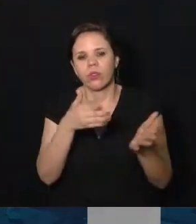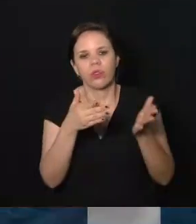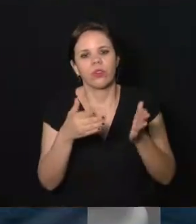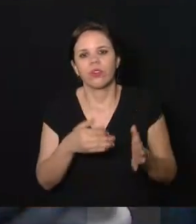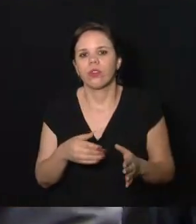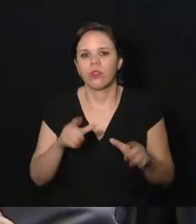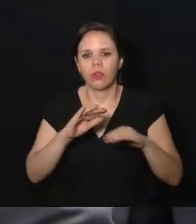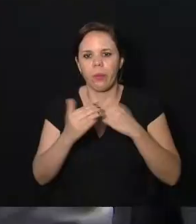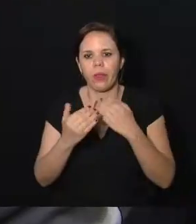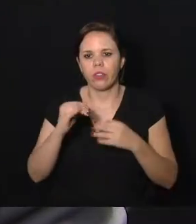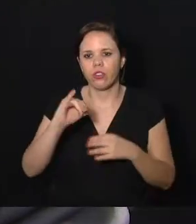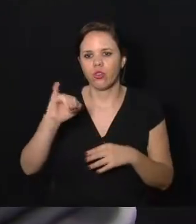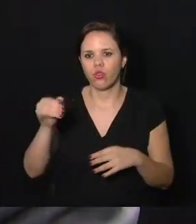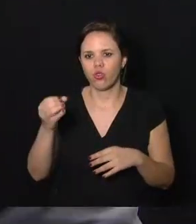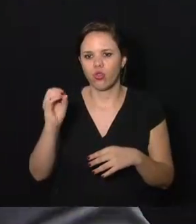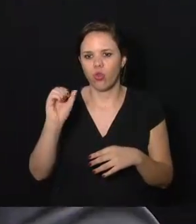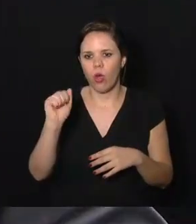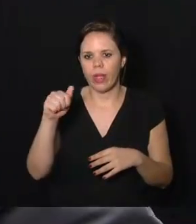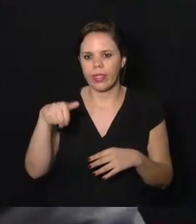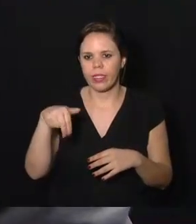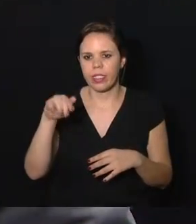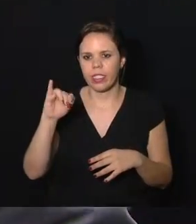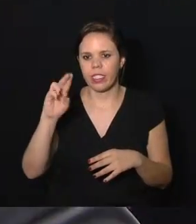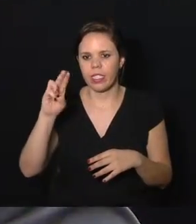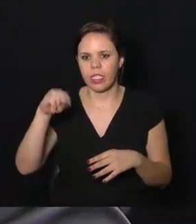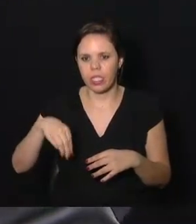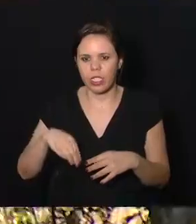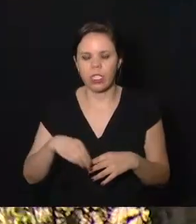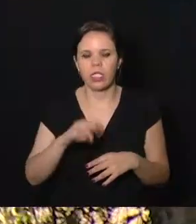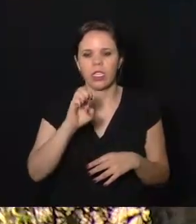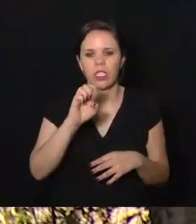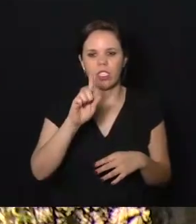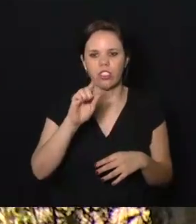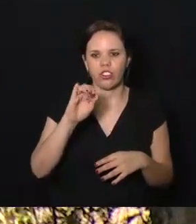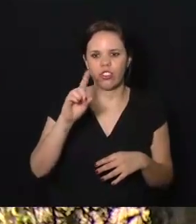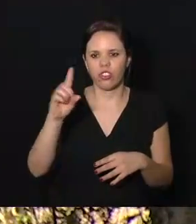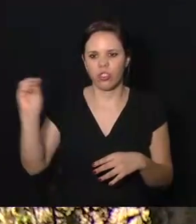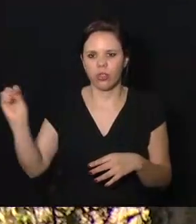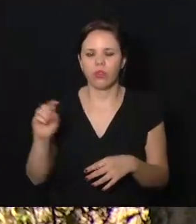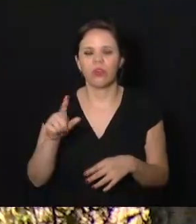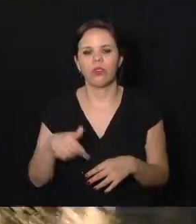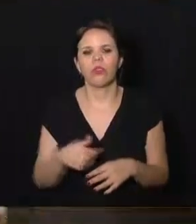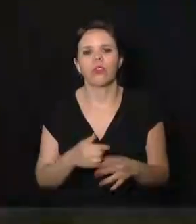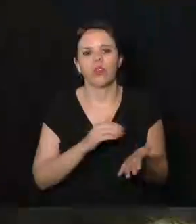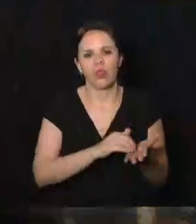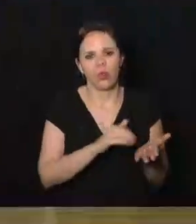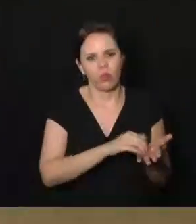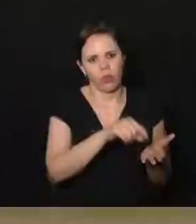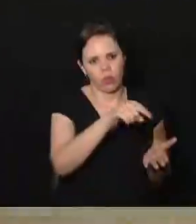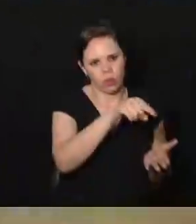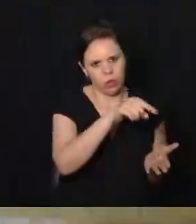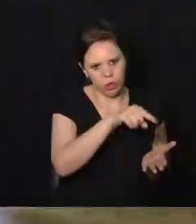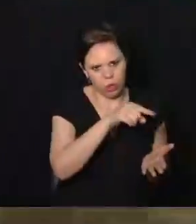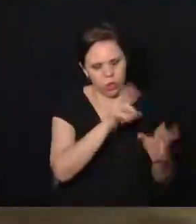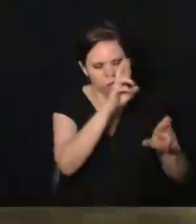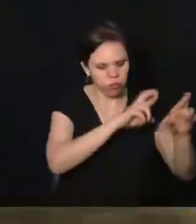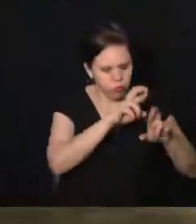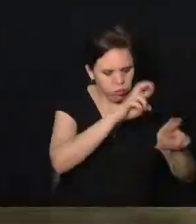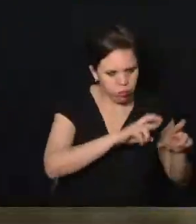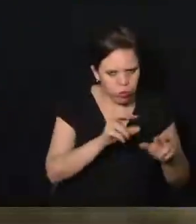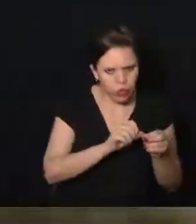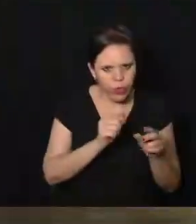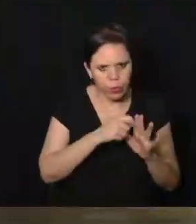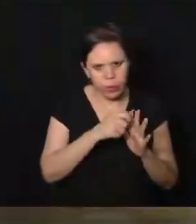Joaquim Egídio. O secretário, através da sua assessoria, ele disse que mensalmente tem sido feito vistorias,